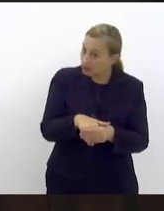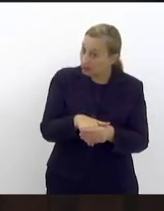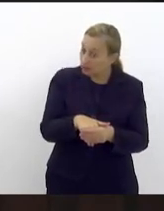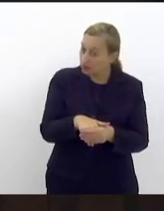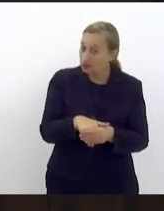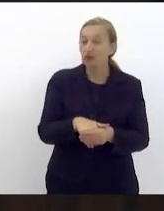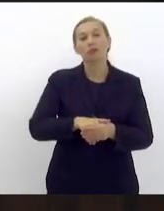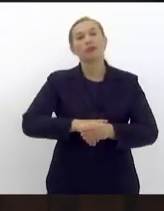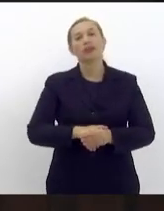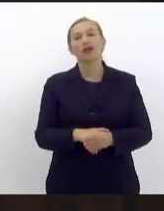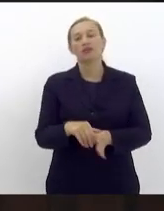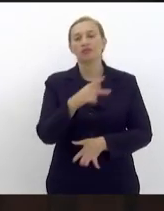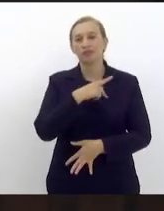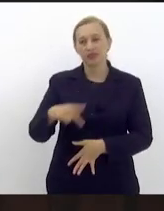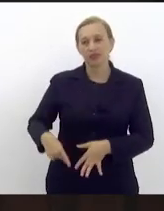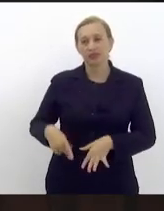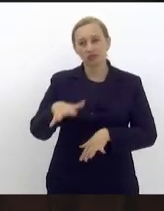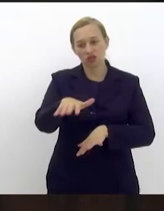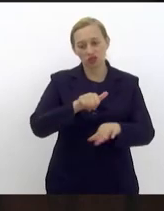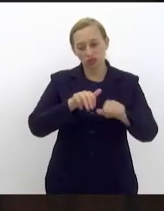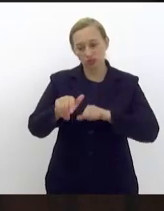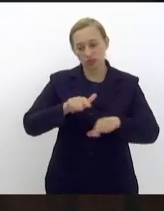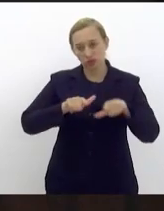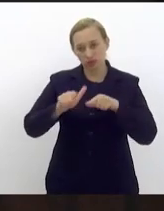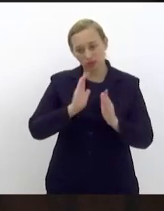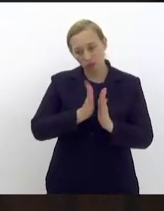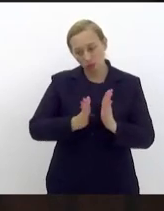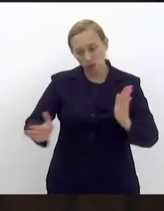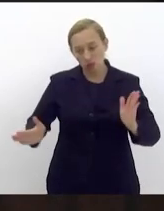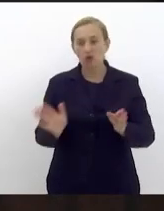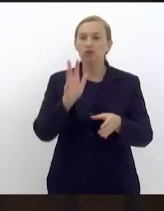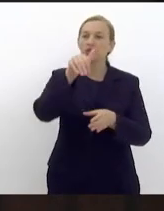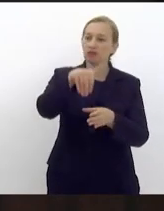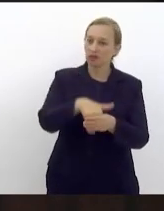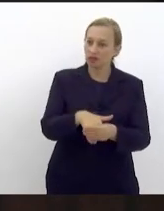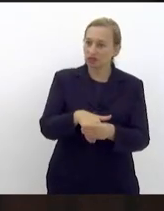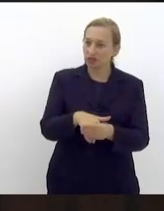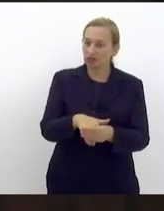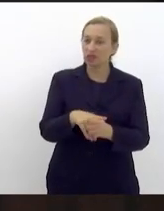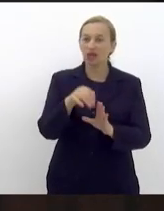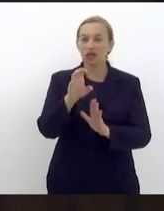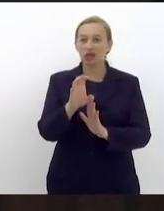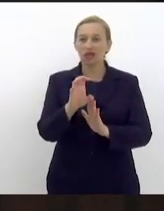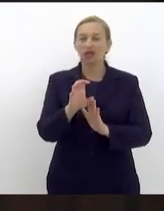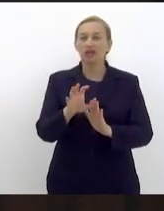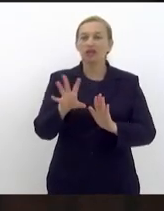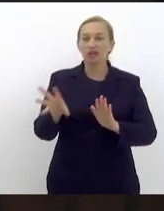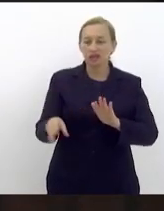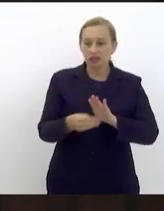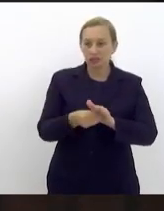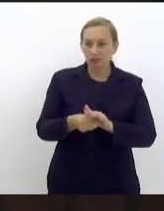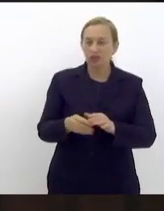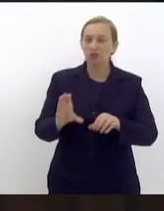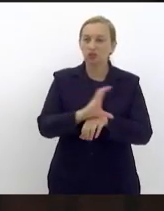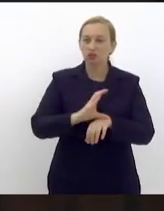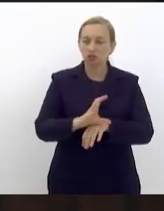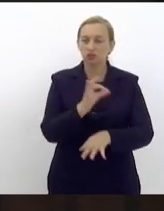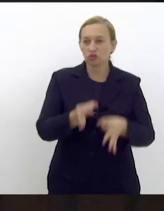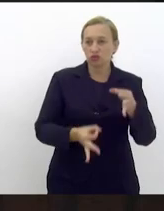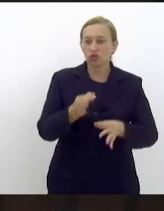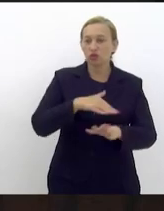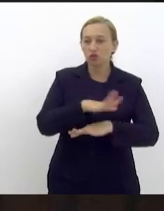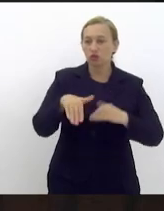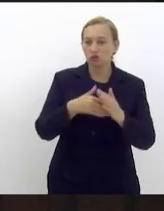a presidência chama os trabalhos à ordem. Em votação, as emendas da Comissão de Constituição e Justiça. Senhores que